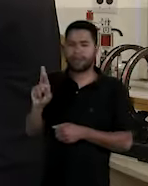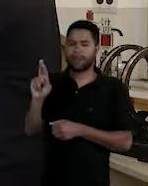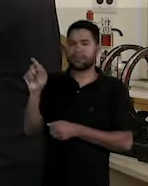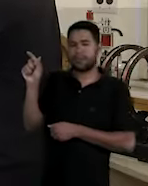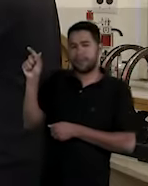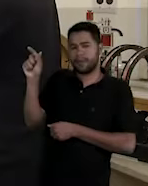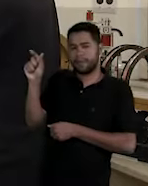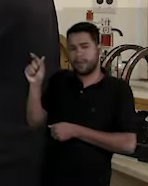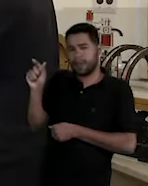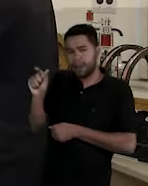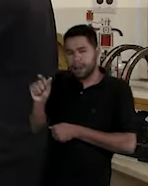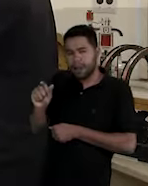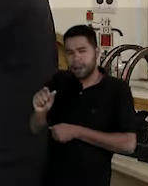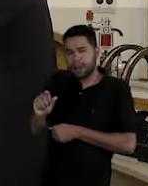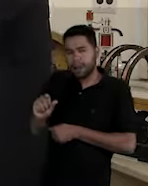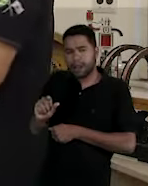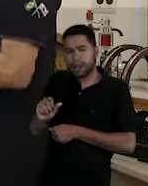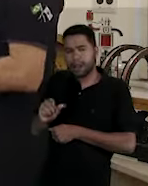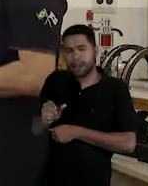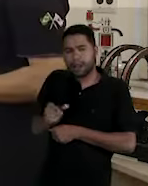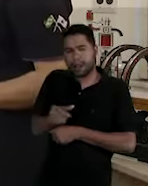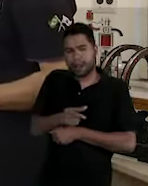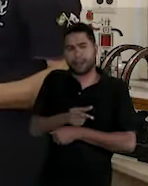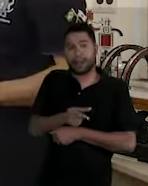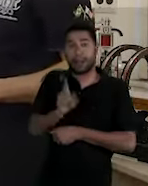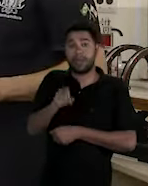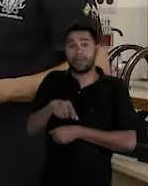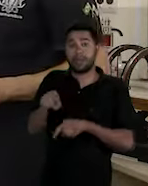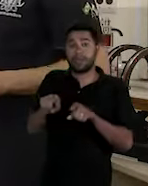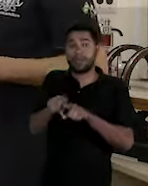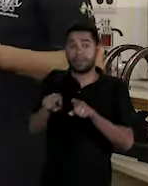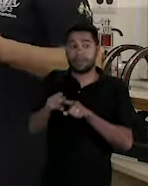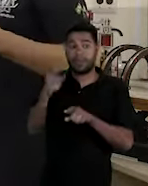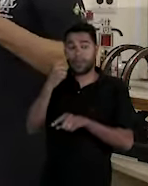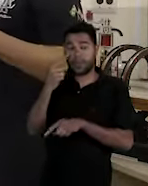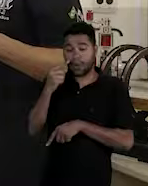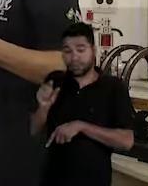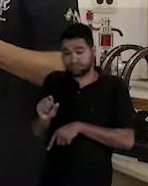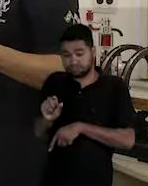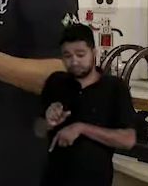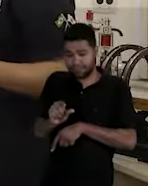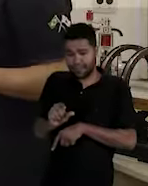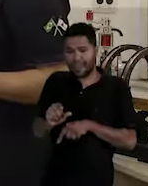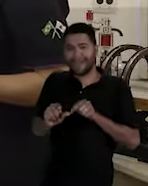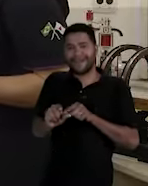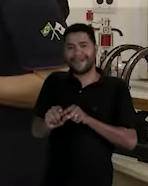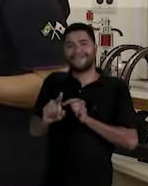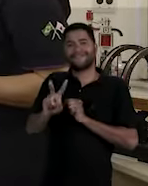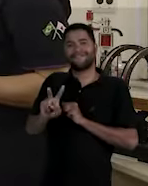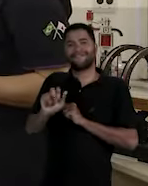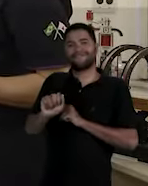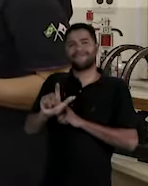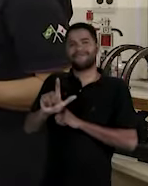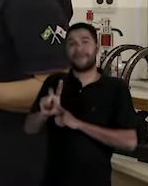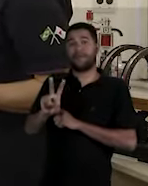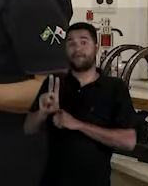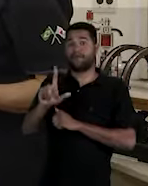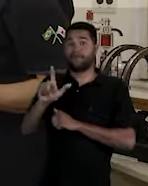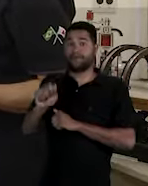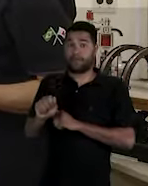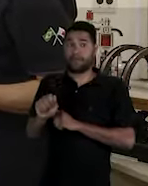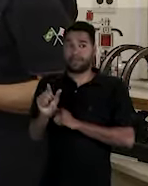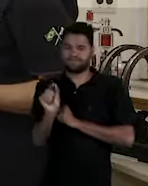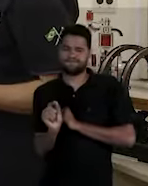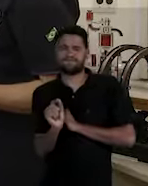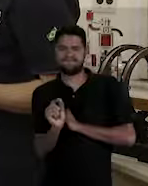caminho. Chega aqui, tem uma porta, essa porta é chamada de válvula. Repara que ela está fechada,